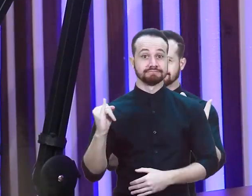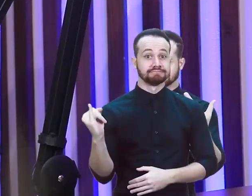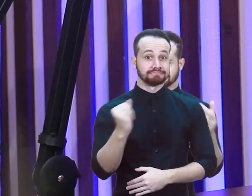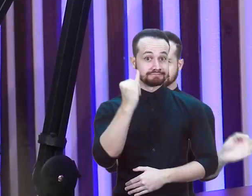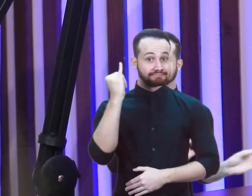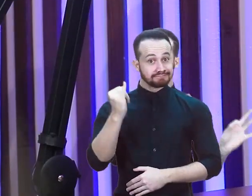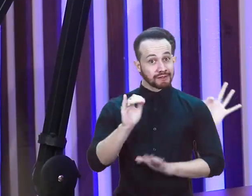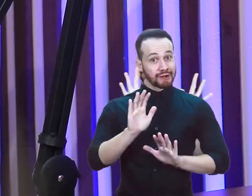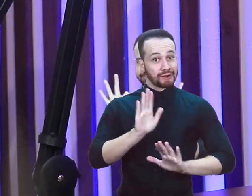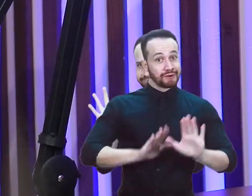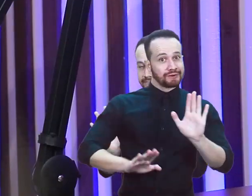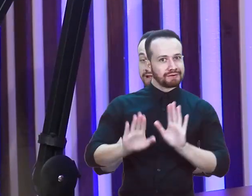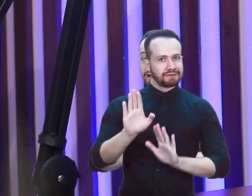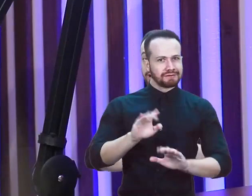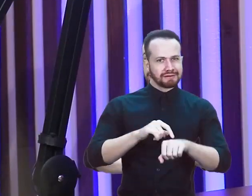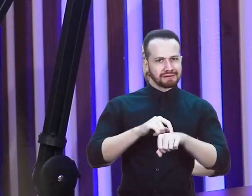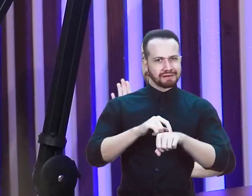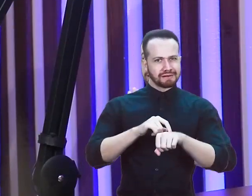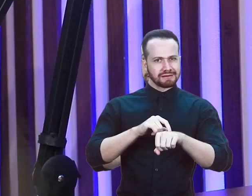ter o cuidado, porque quando